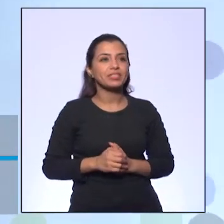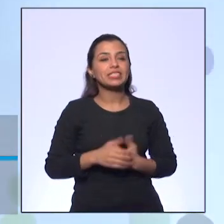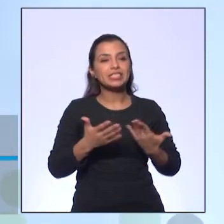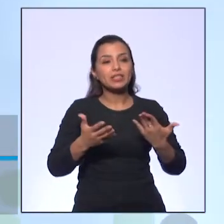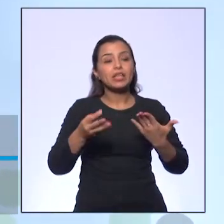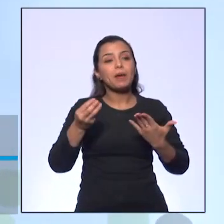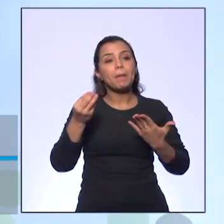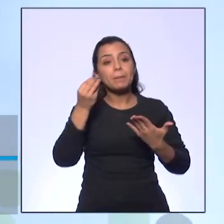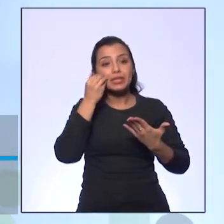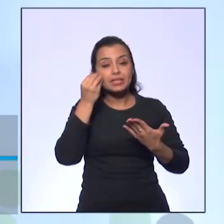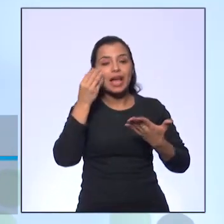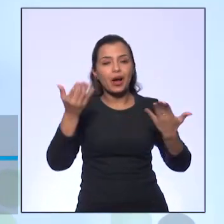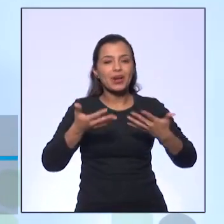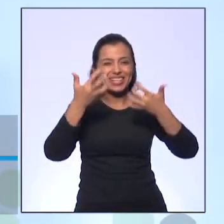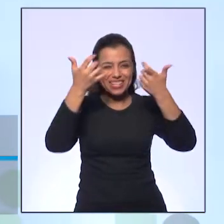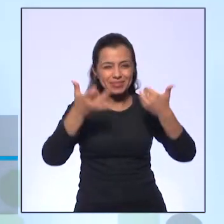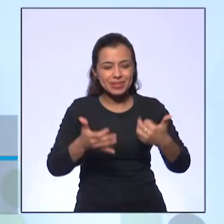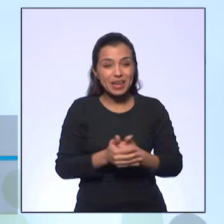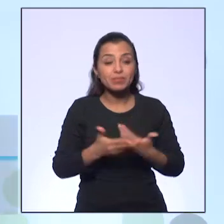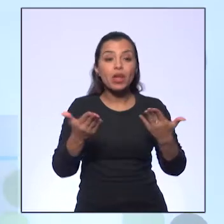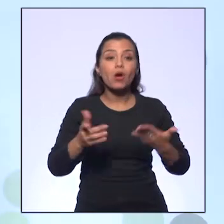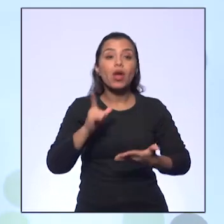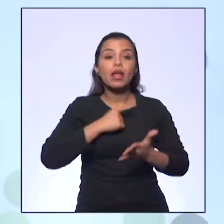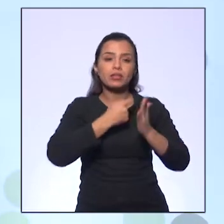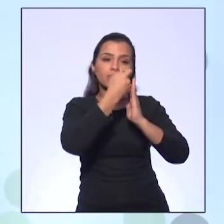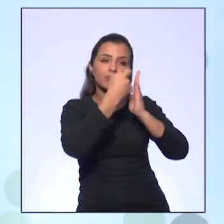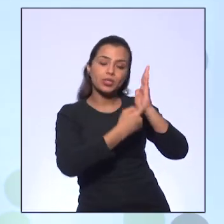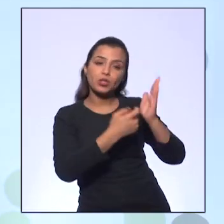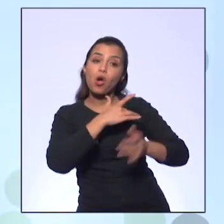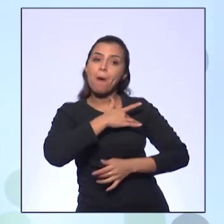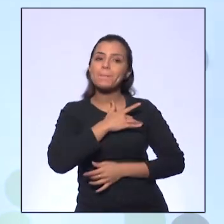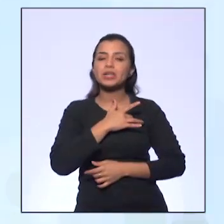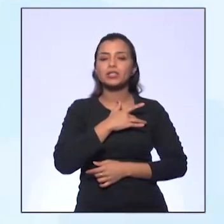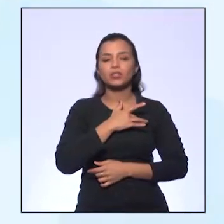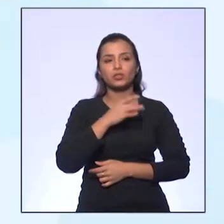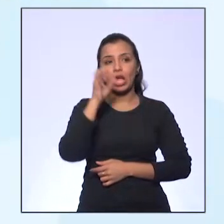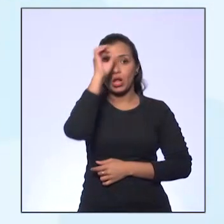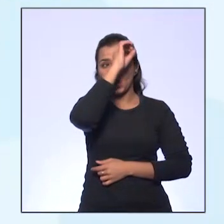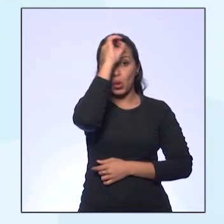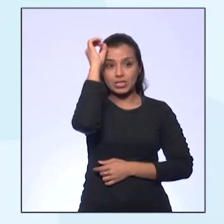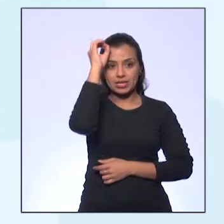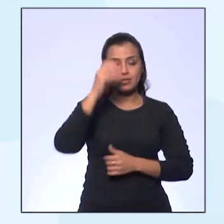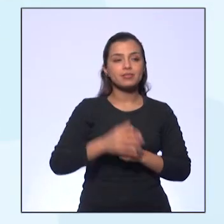desta aula. Olha só, vamos ler um trecho do romance Inocência que nós estudamos ao longo do bimestre.